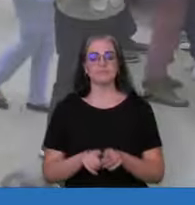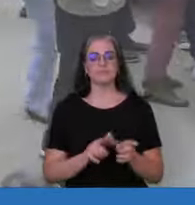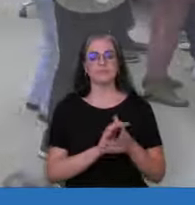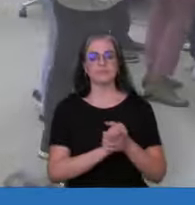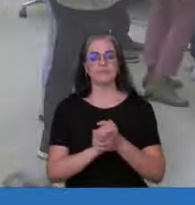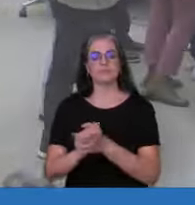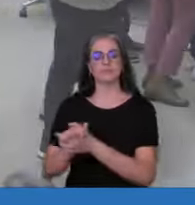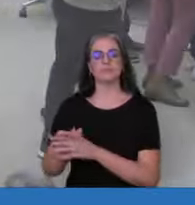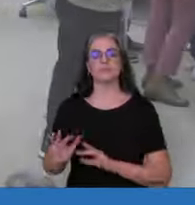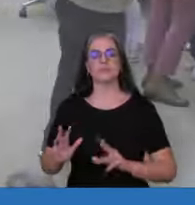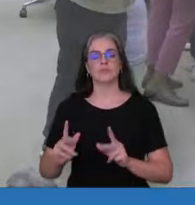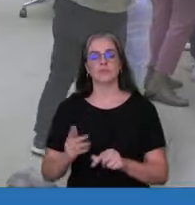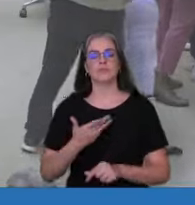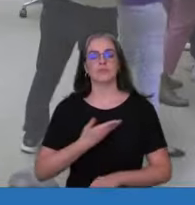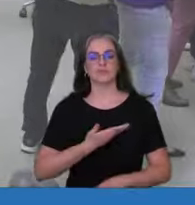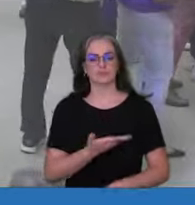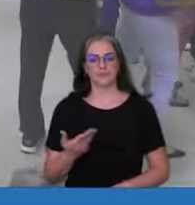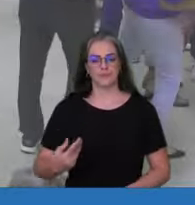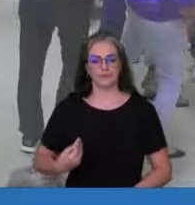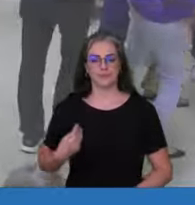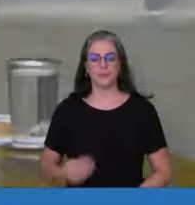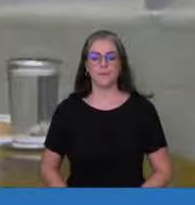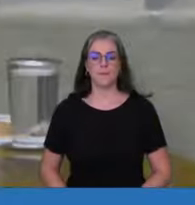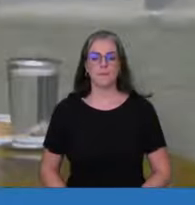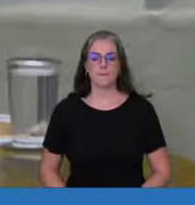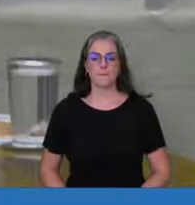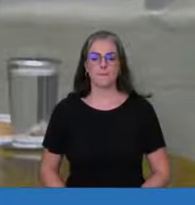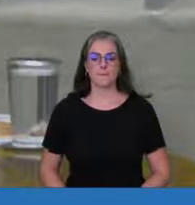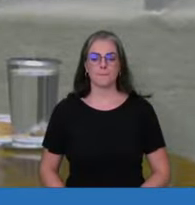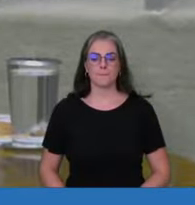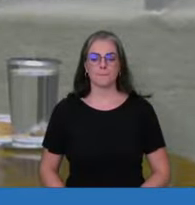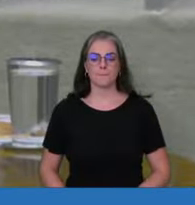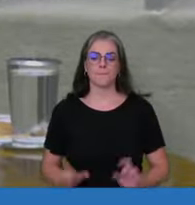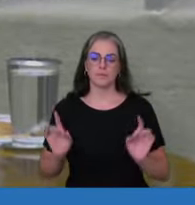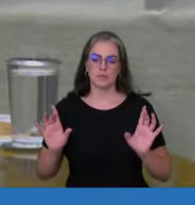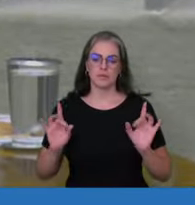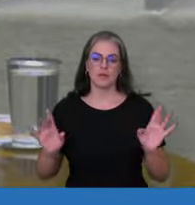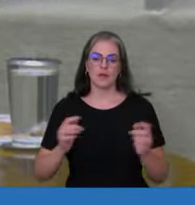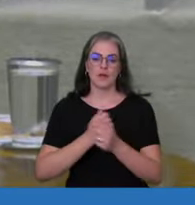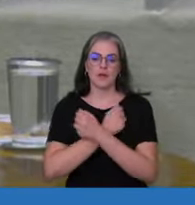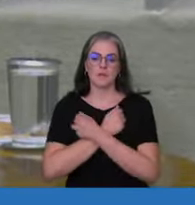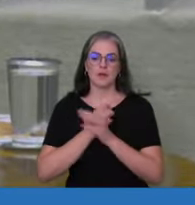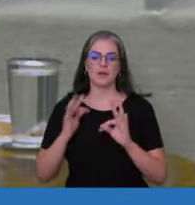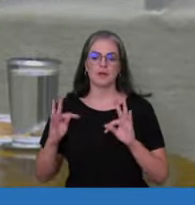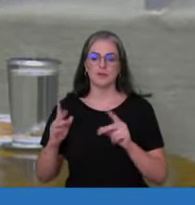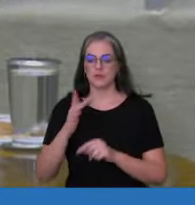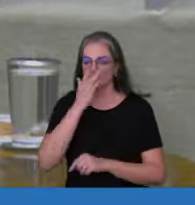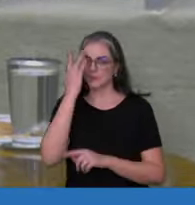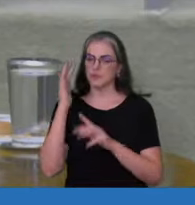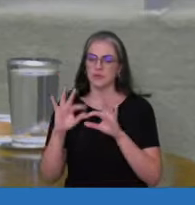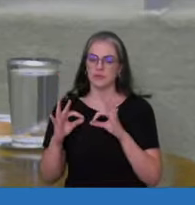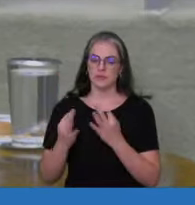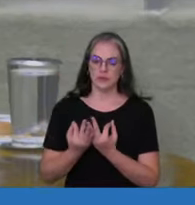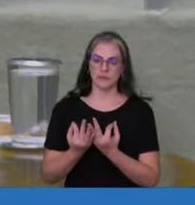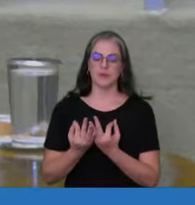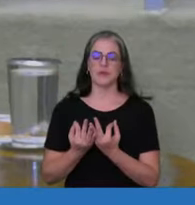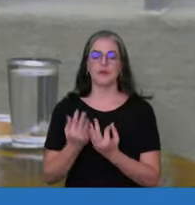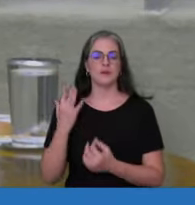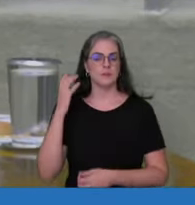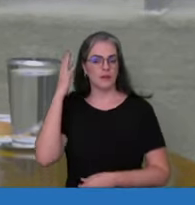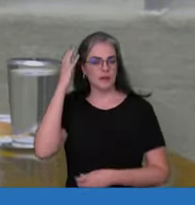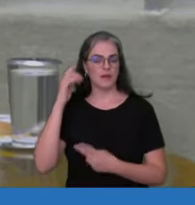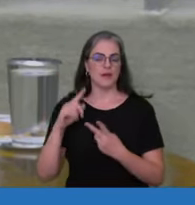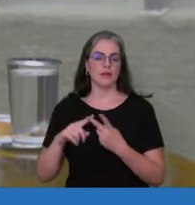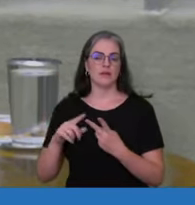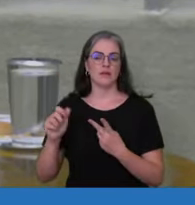e companheiras que estão aqui presentes. E um abraço muito afetuoso aos familiares da Marielle e do Anderson. E uma